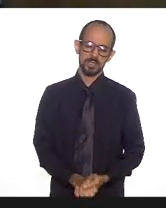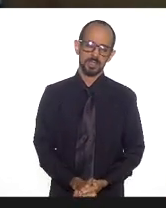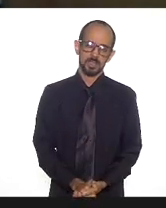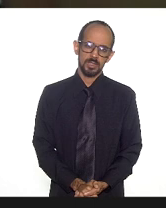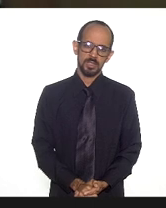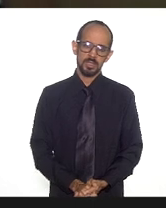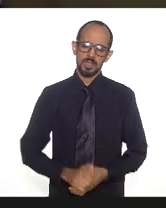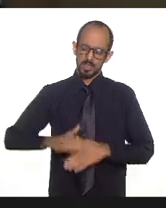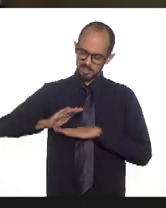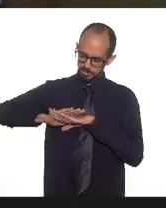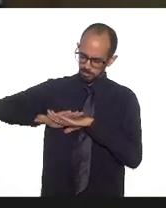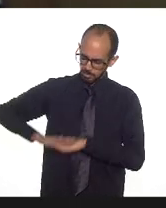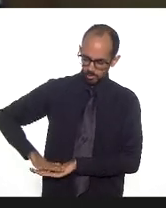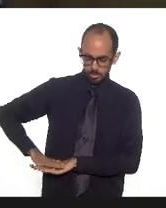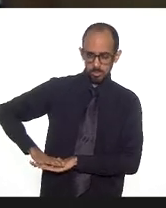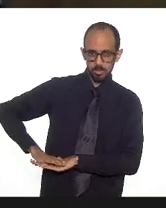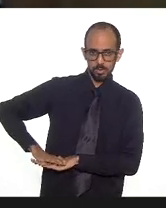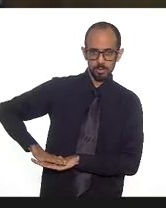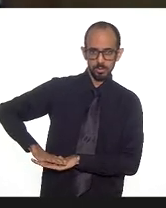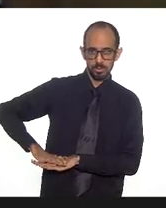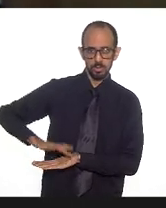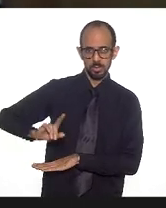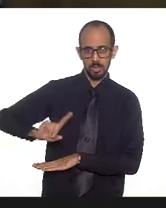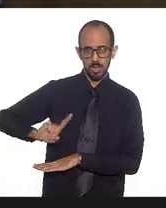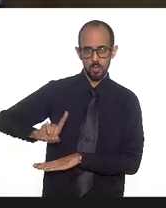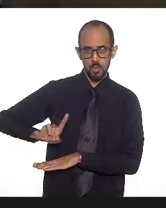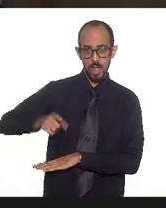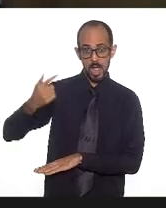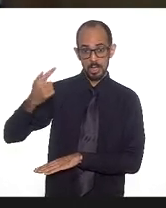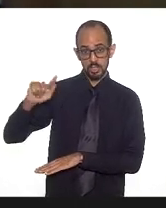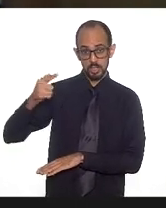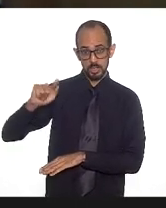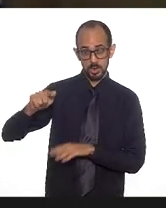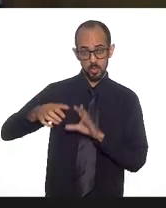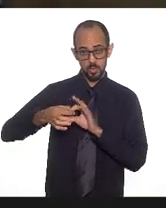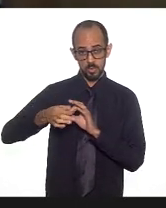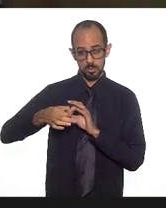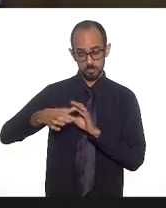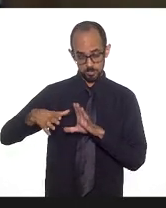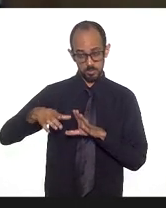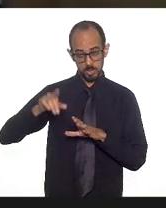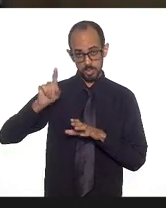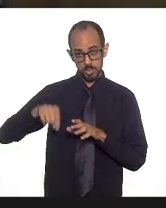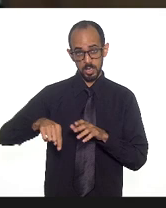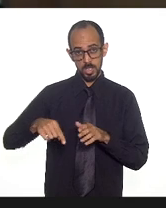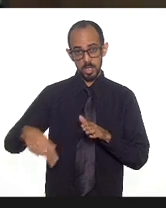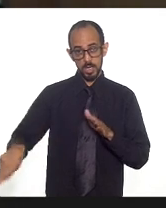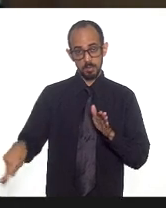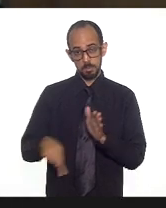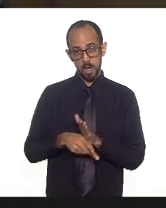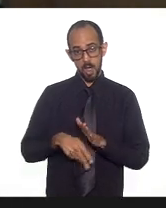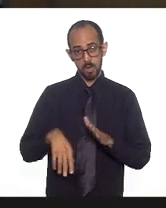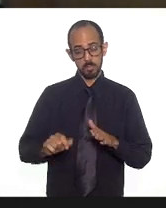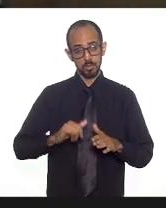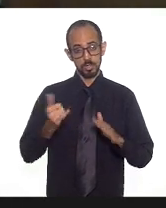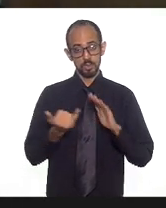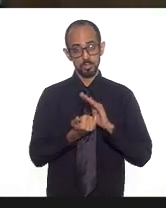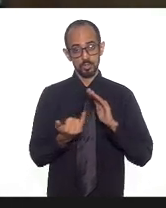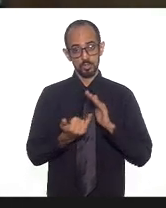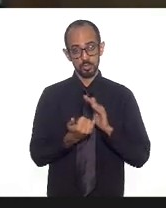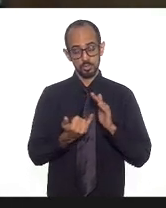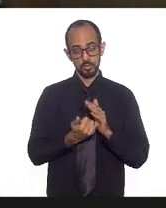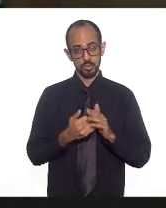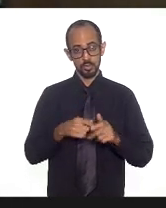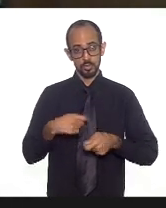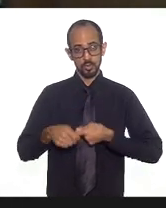que sufoque, não é? A gestão democrática, ela faz parte da organização e dos procedimentos